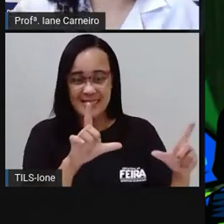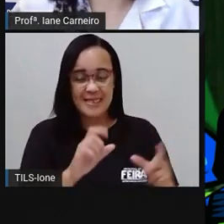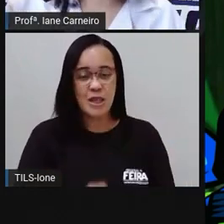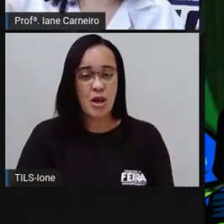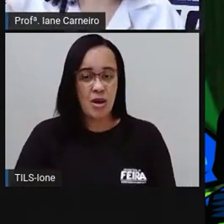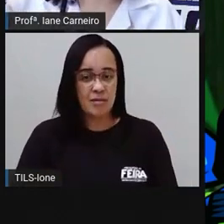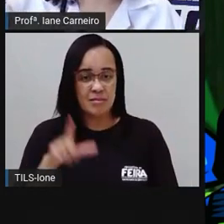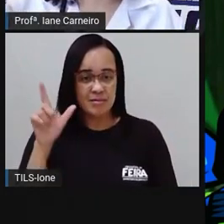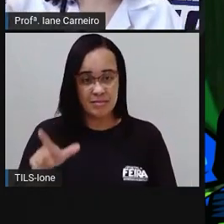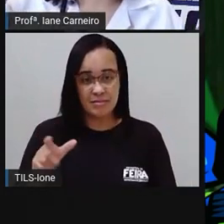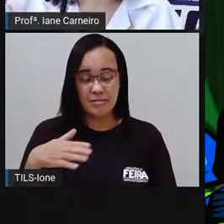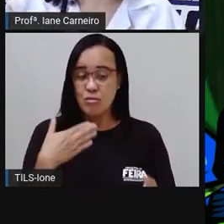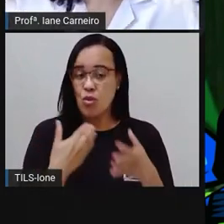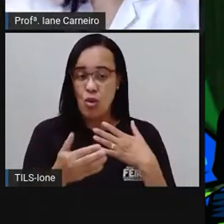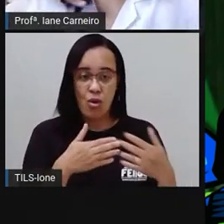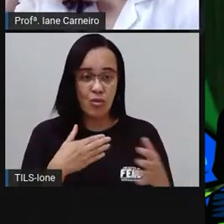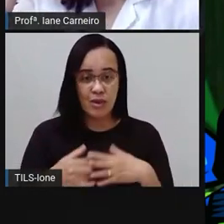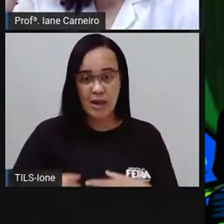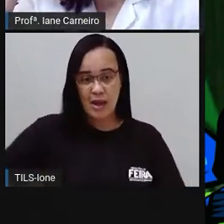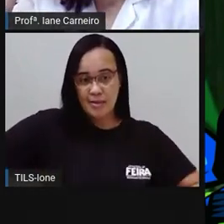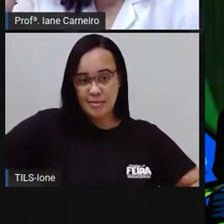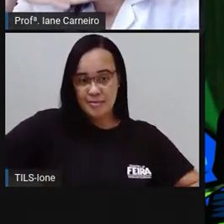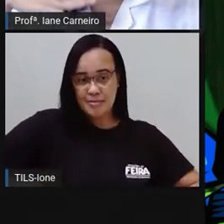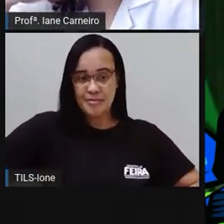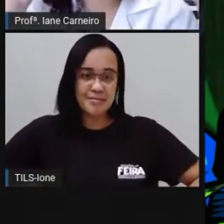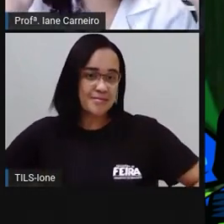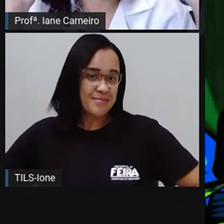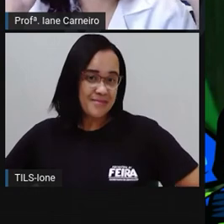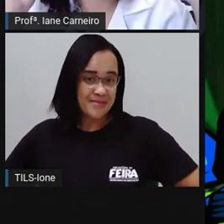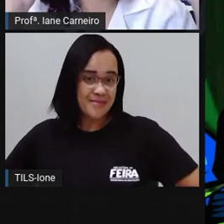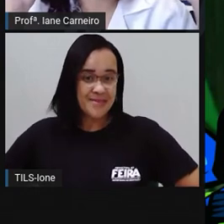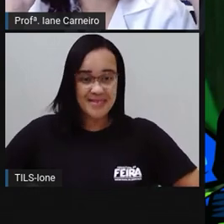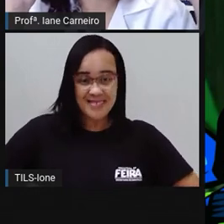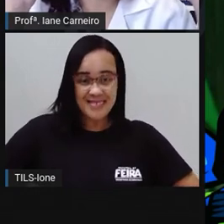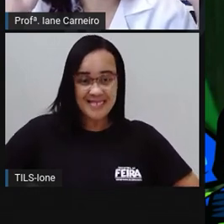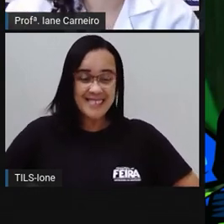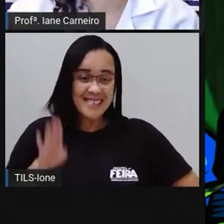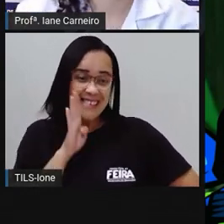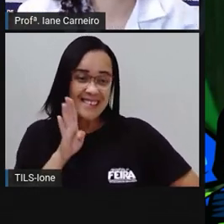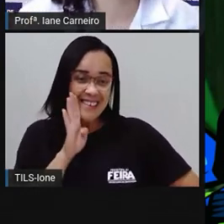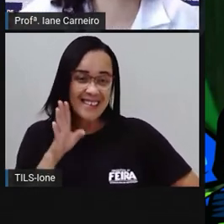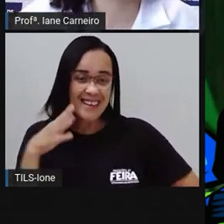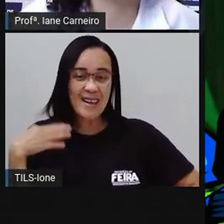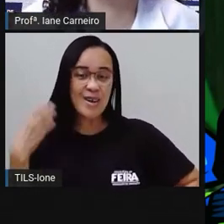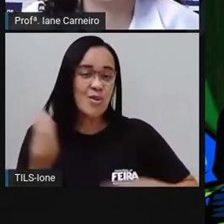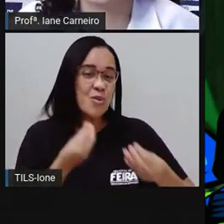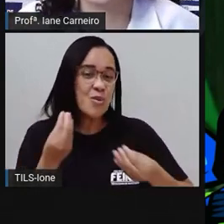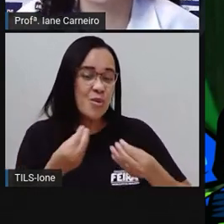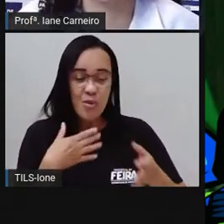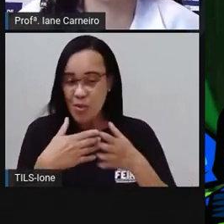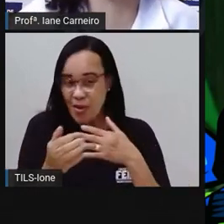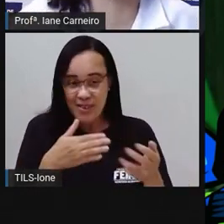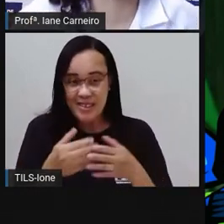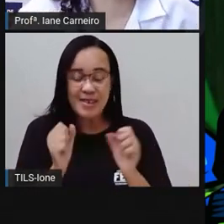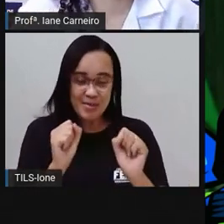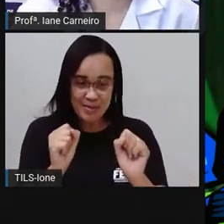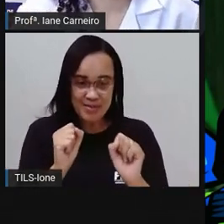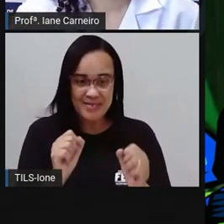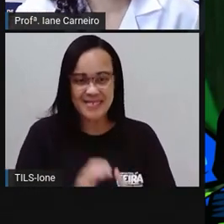pose bem divertida. Então, ó, X. Faz uma pose aí bem divertida. Isso.